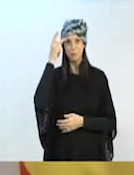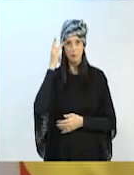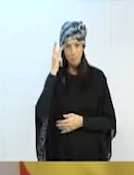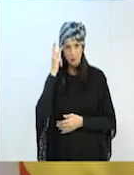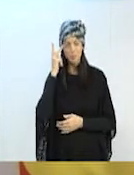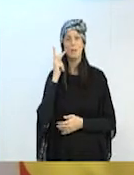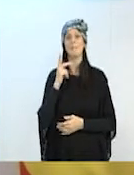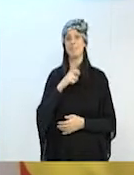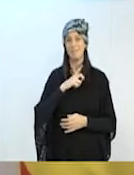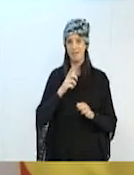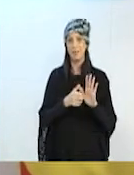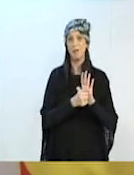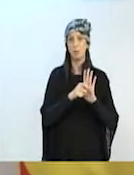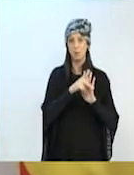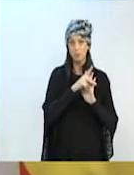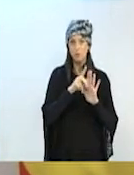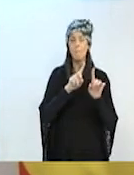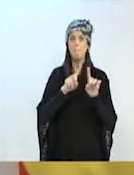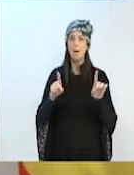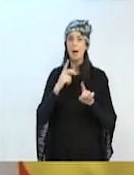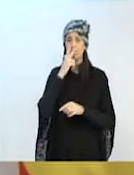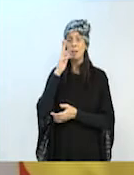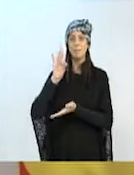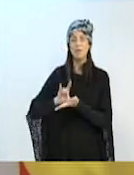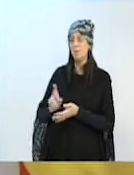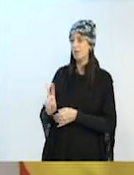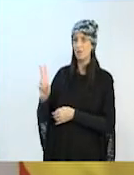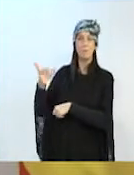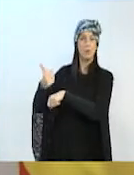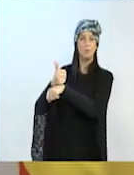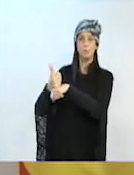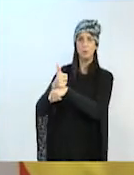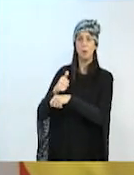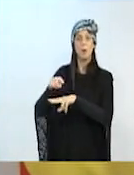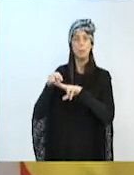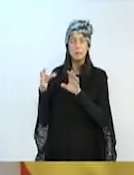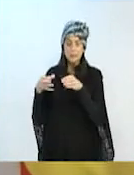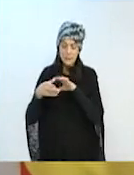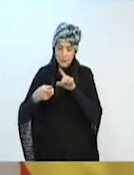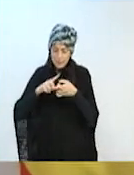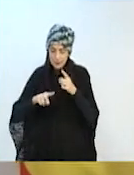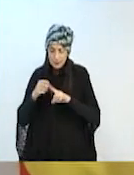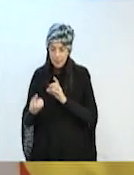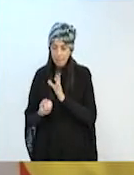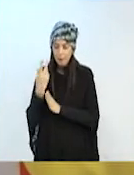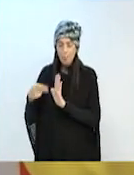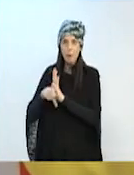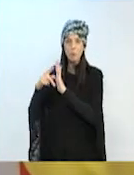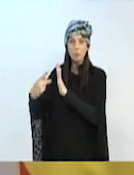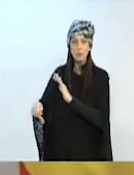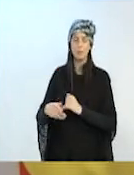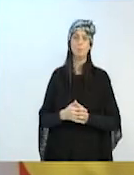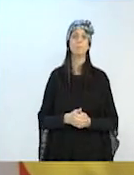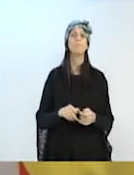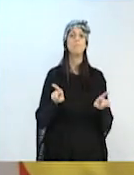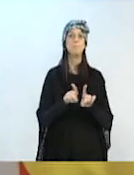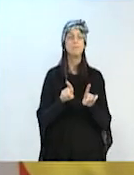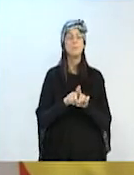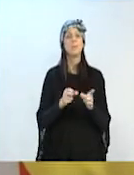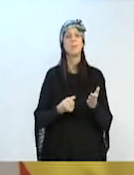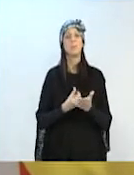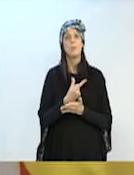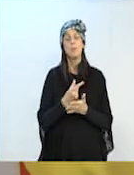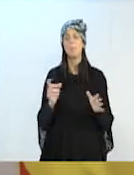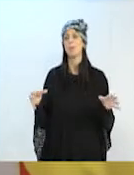exploram e que sugam até o sangue desses trabalhadores. Tem ainda o grupo de compras coletivas, Consumo